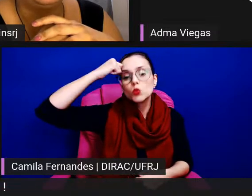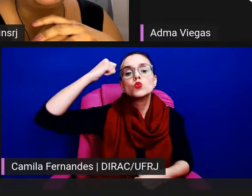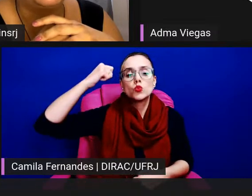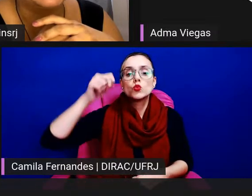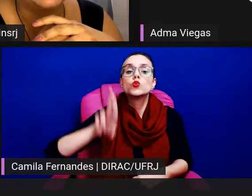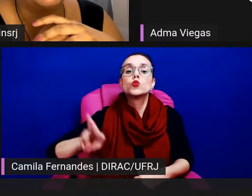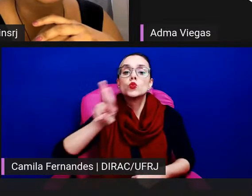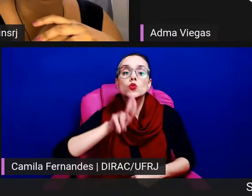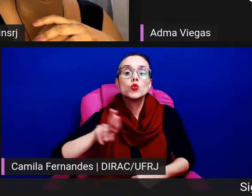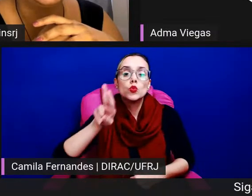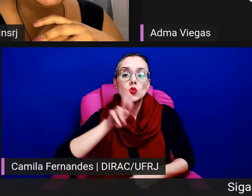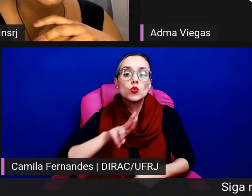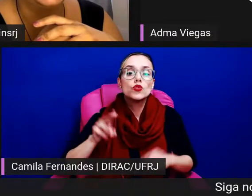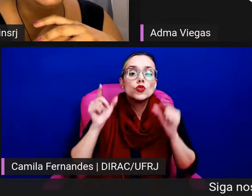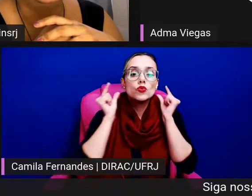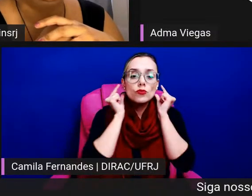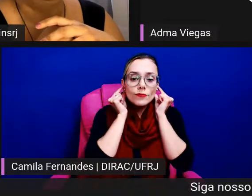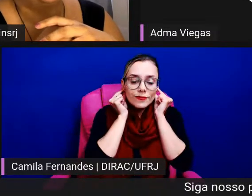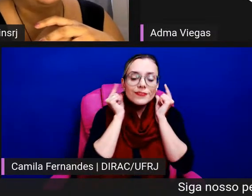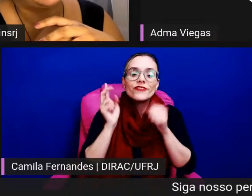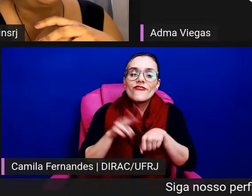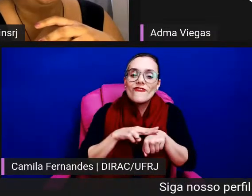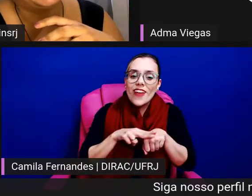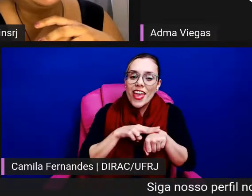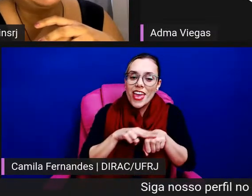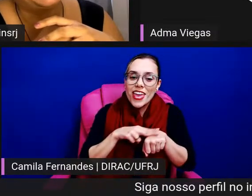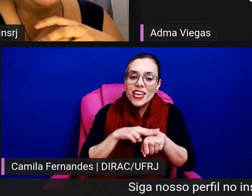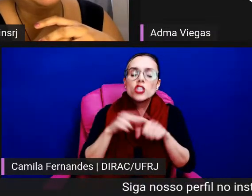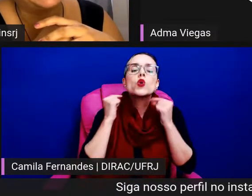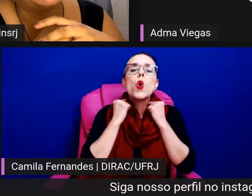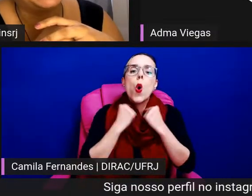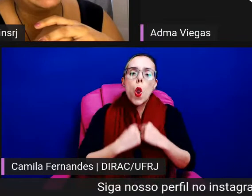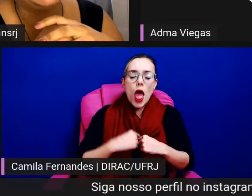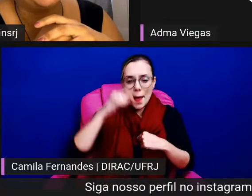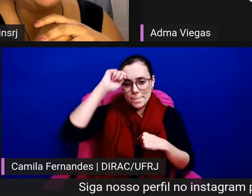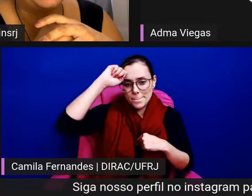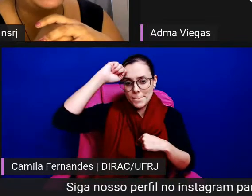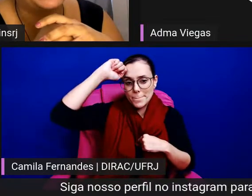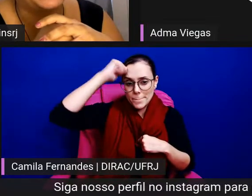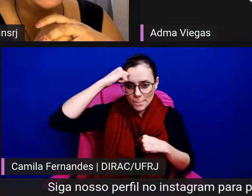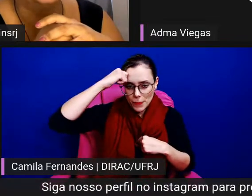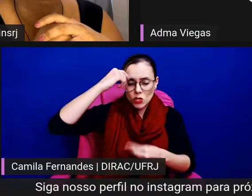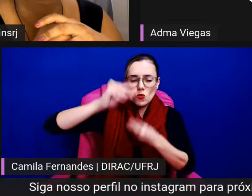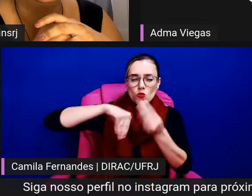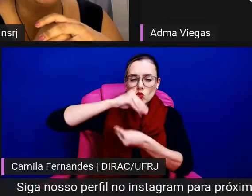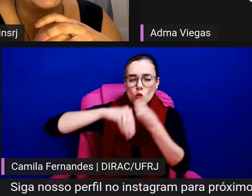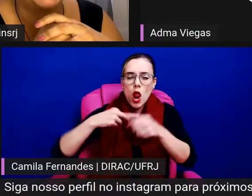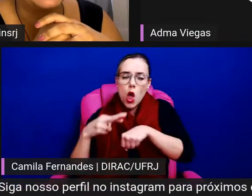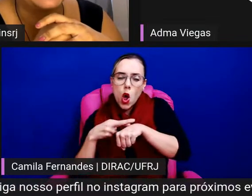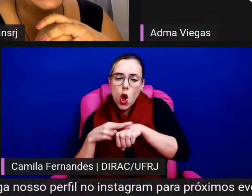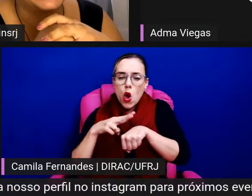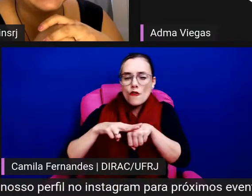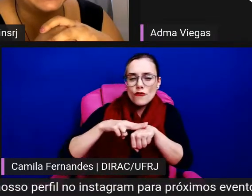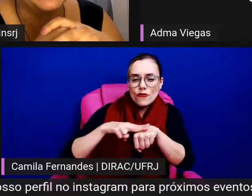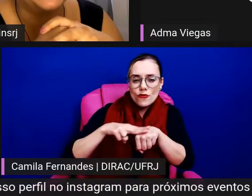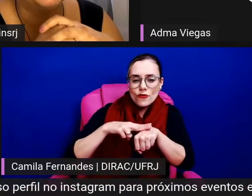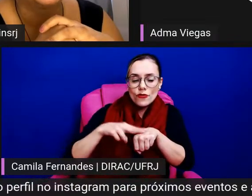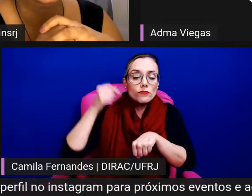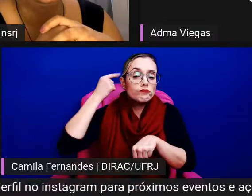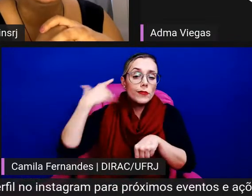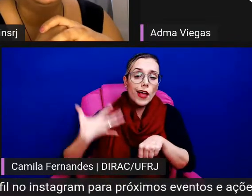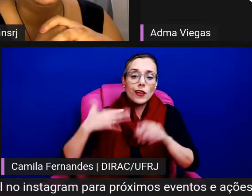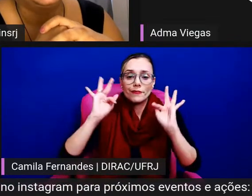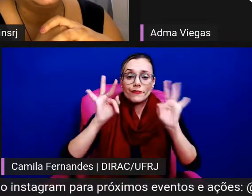usando brincos na cor verde e um colar preto com verde e roxo. Fim da minha